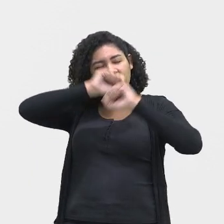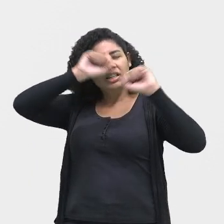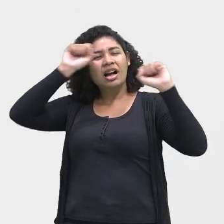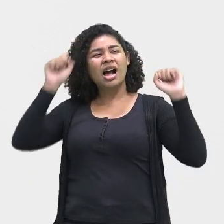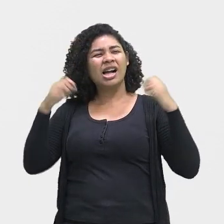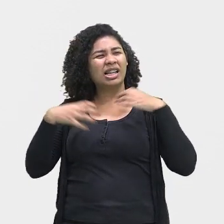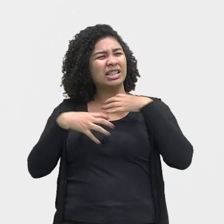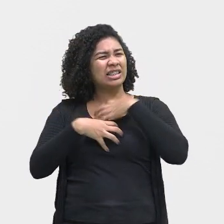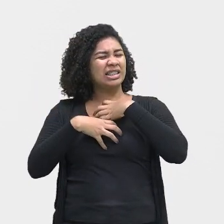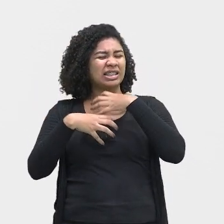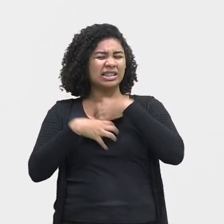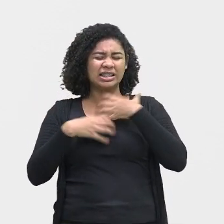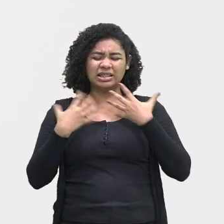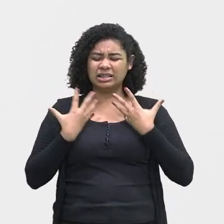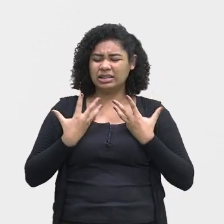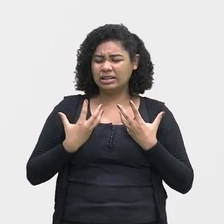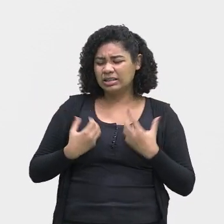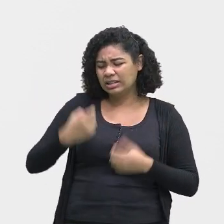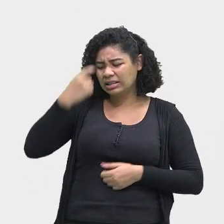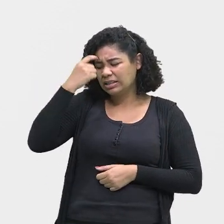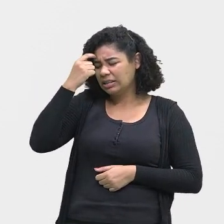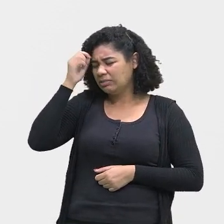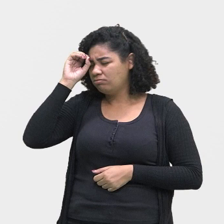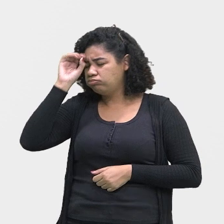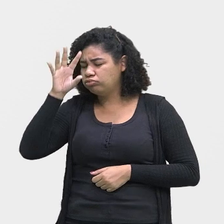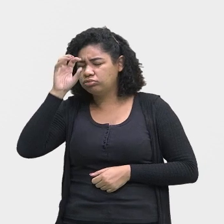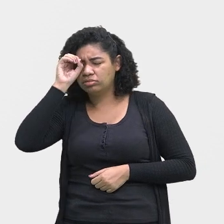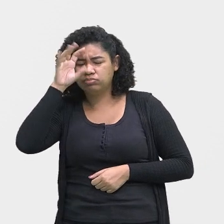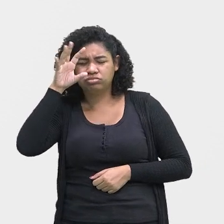Rough morning, como diz aí o texto, uma manhã